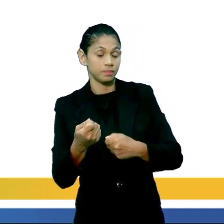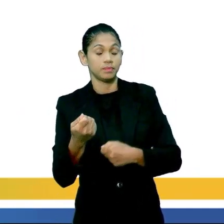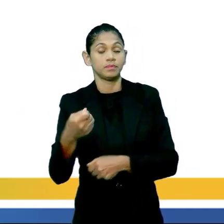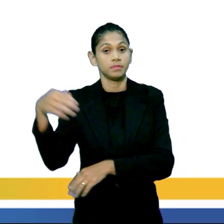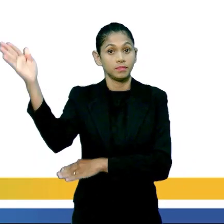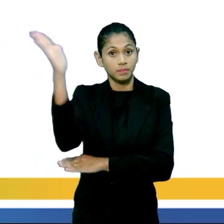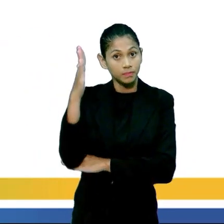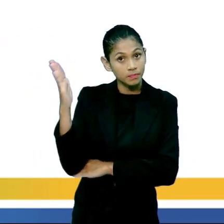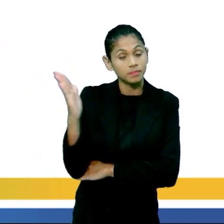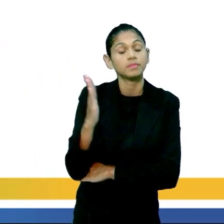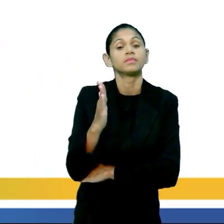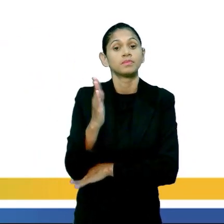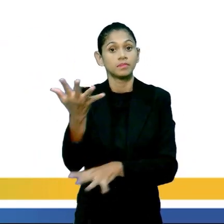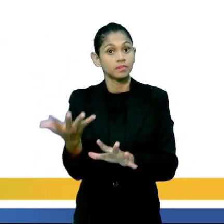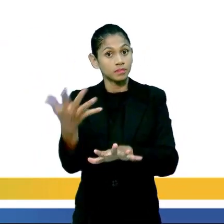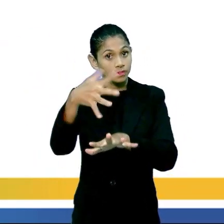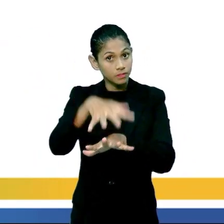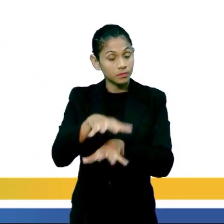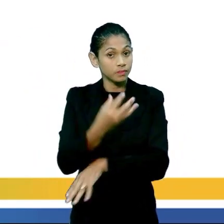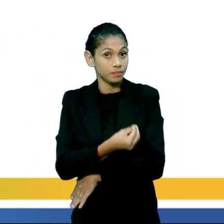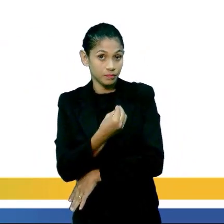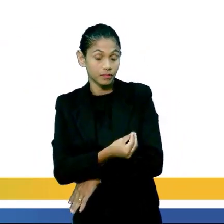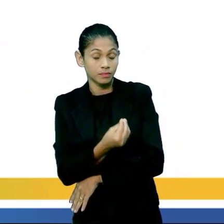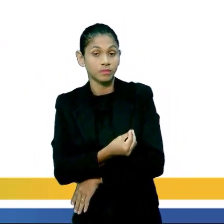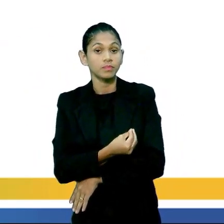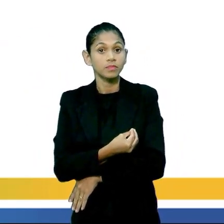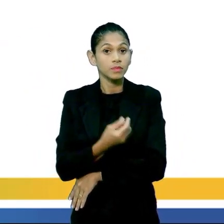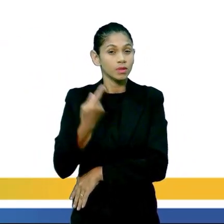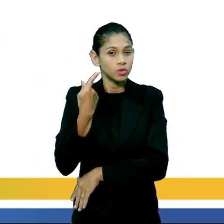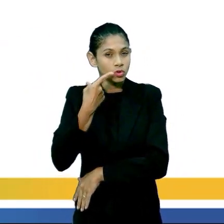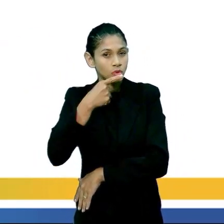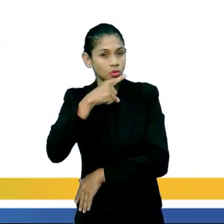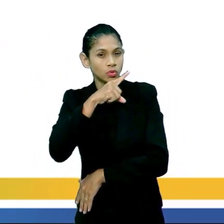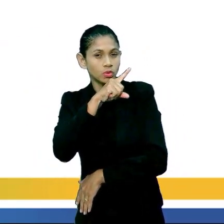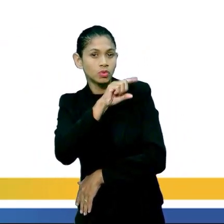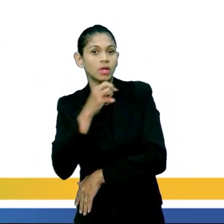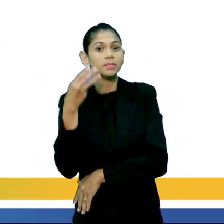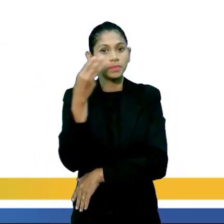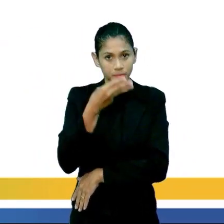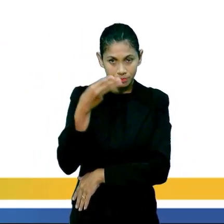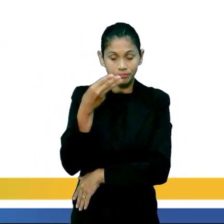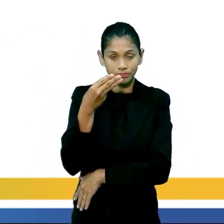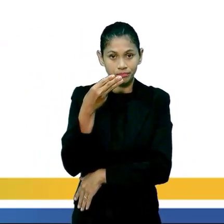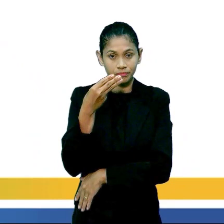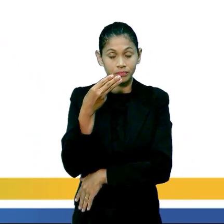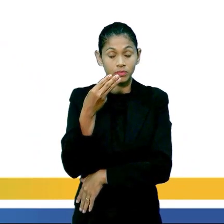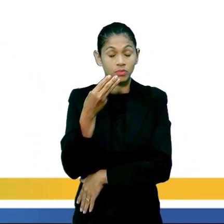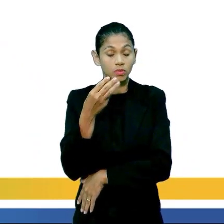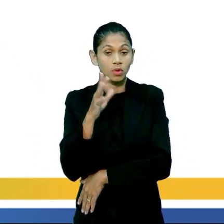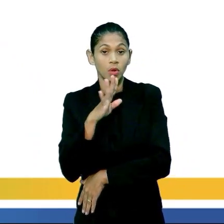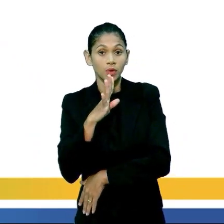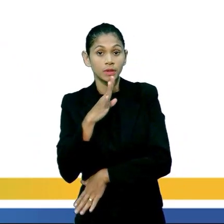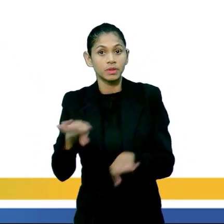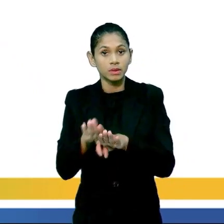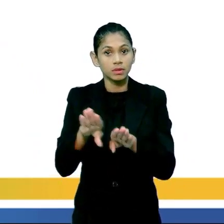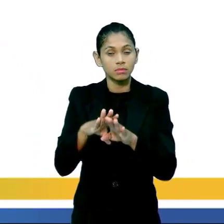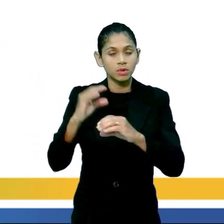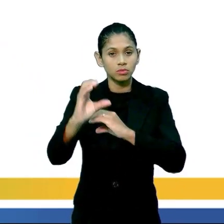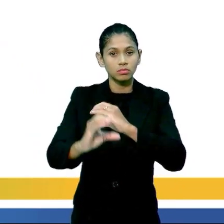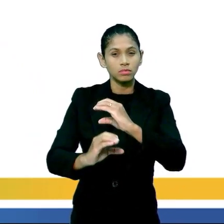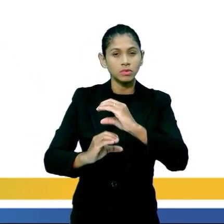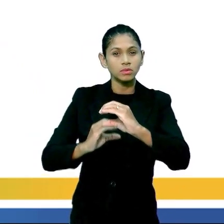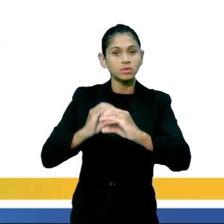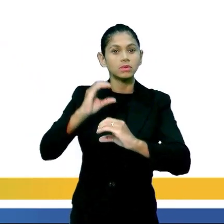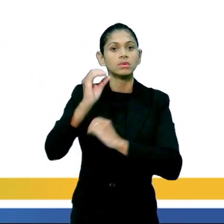Brasil colônia vai vivenciar é o da cana-de-açúcar, também conhecido como ciclo da cana, que vai do século XVI até o